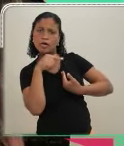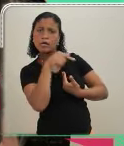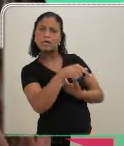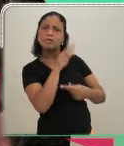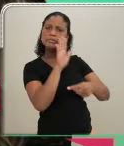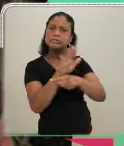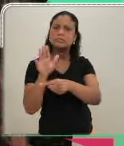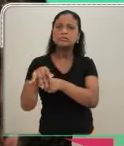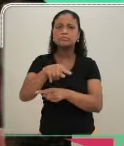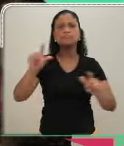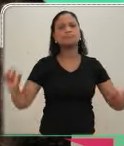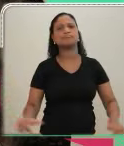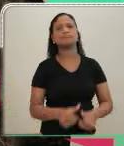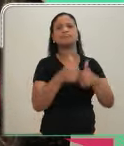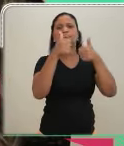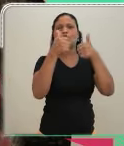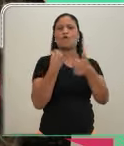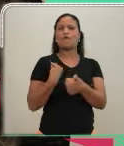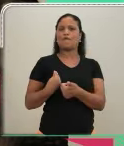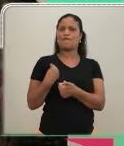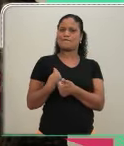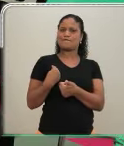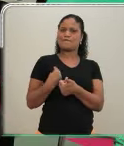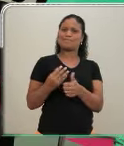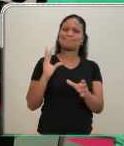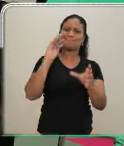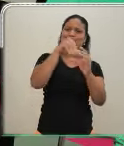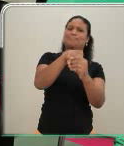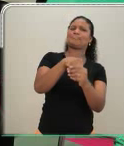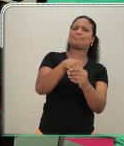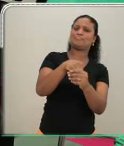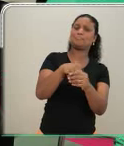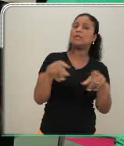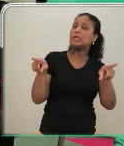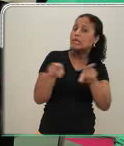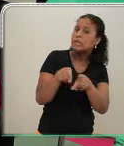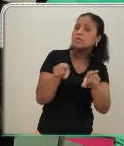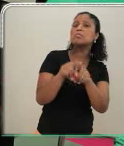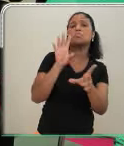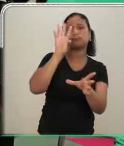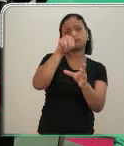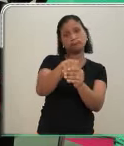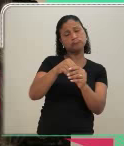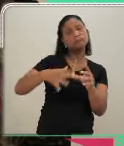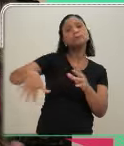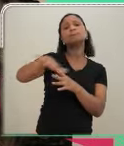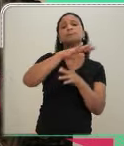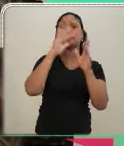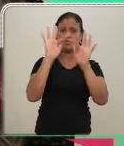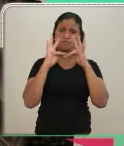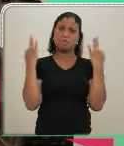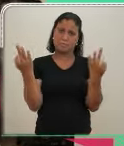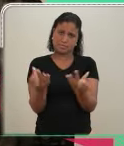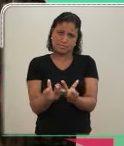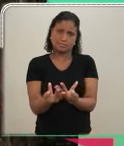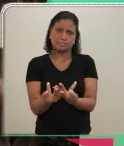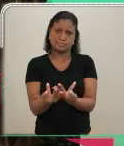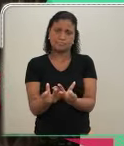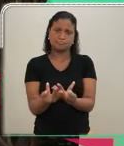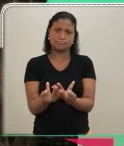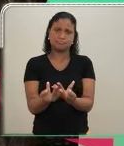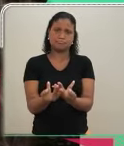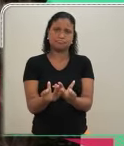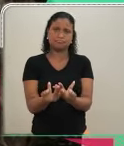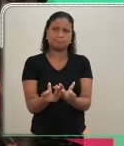que foram criados ao longo de anos sobre o indivíduo autista. Então, isso colabora muito, isso melhora a qualidade de vida daquele indivíduo